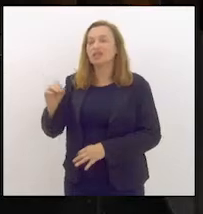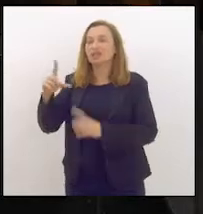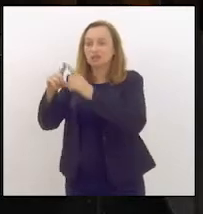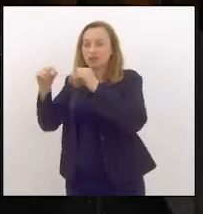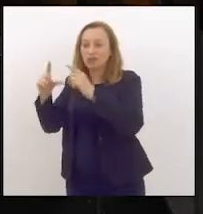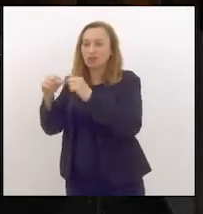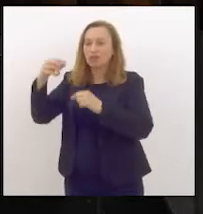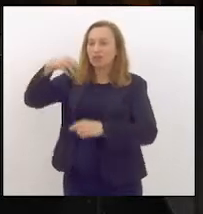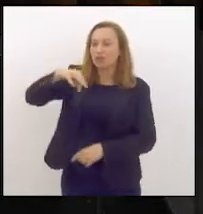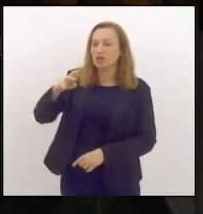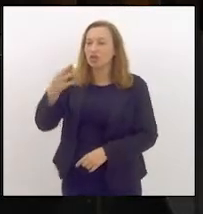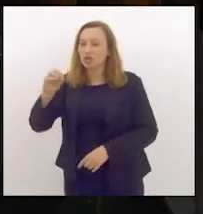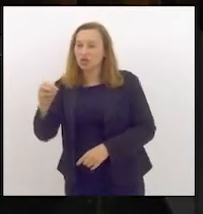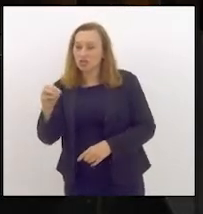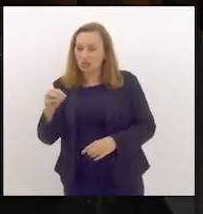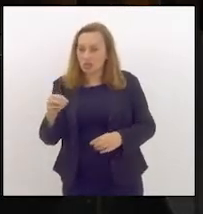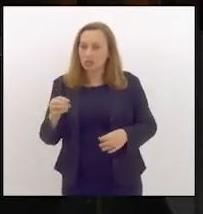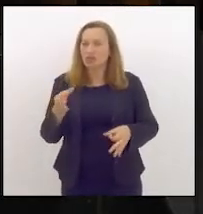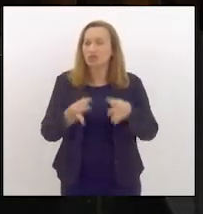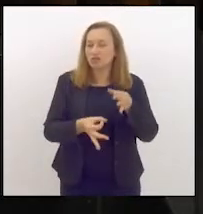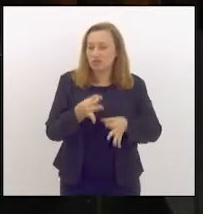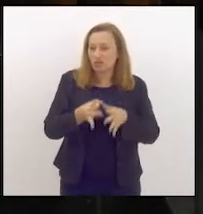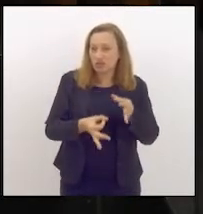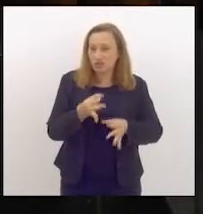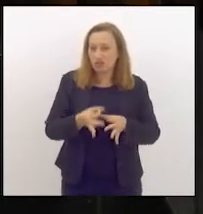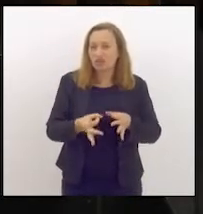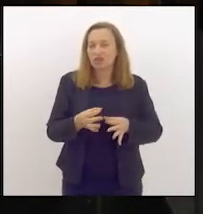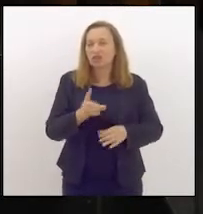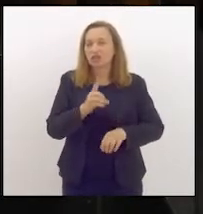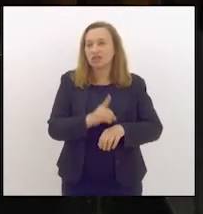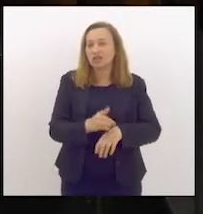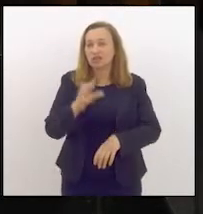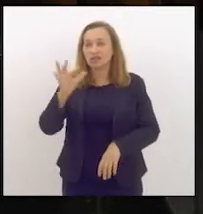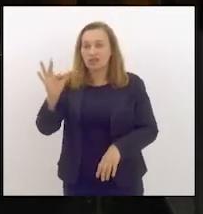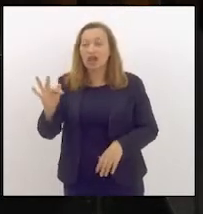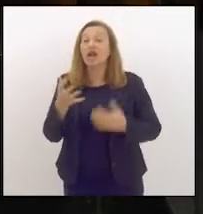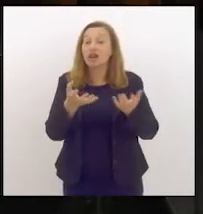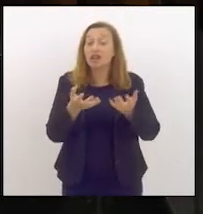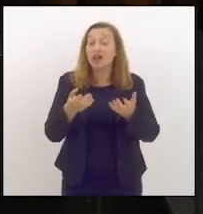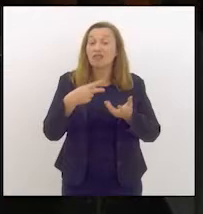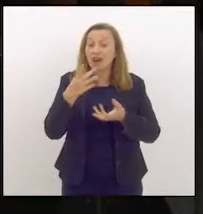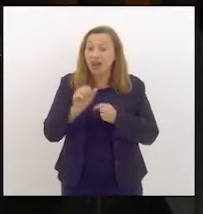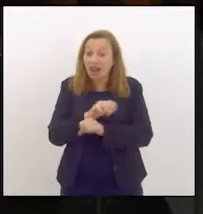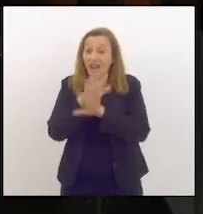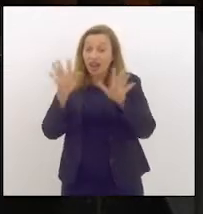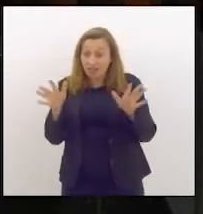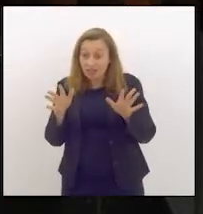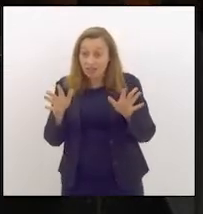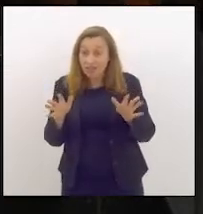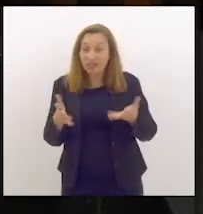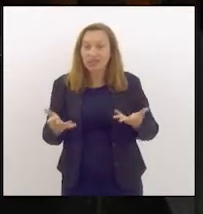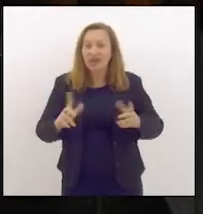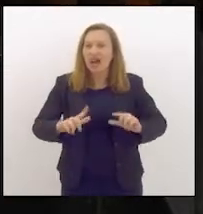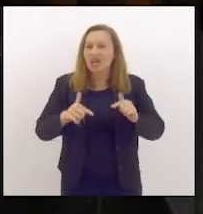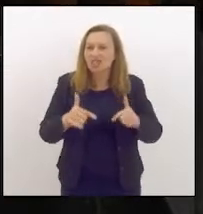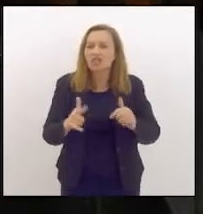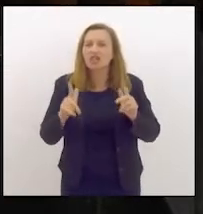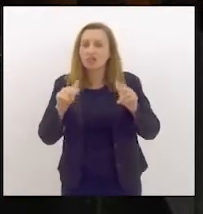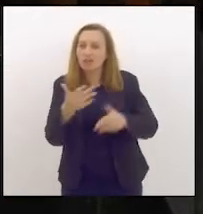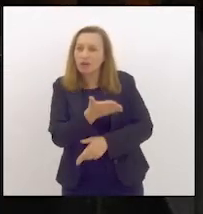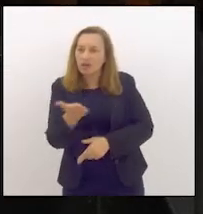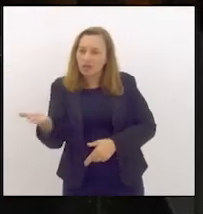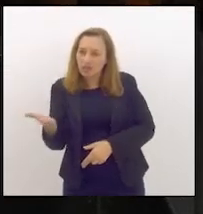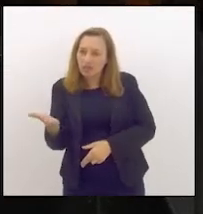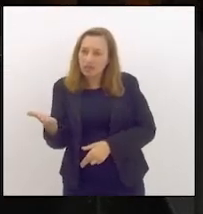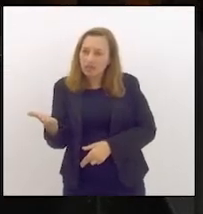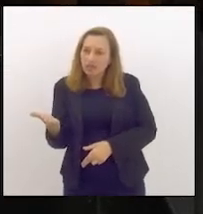Anderson Torres Ministro da Justiça foi secretário da Segurança Pública do Distrito Federal então quero deixar claro que ações como essa